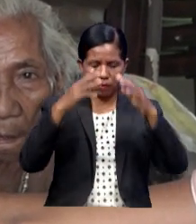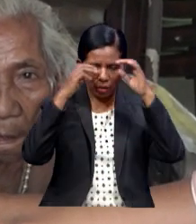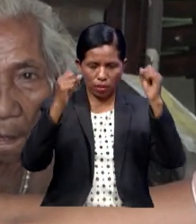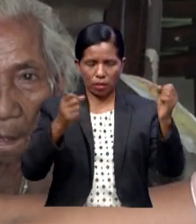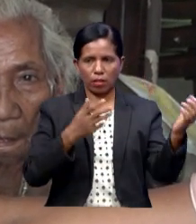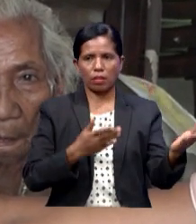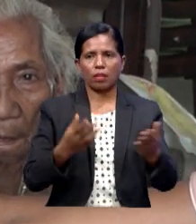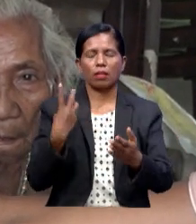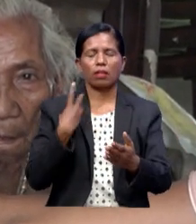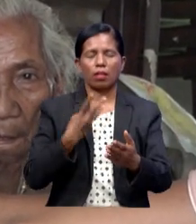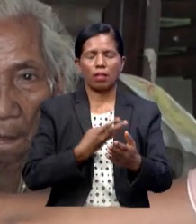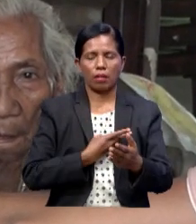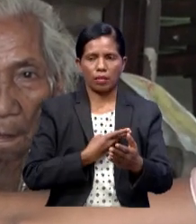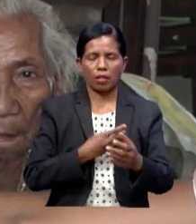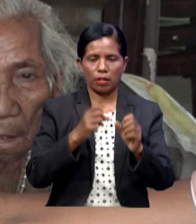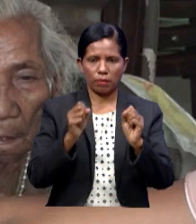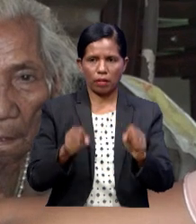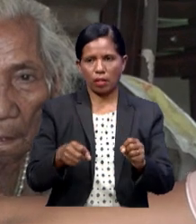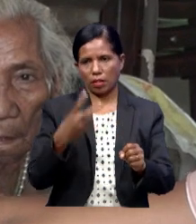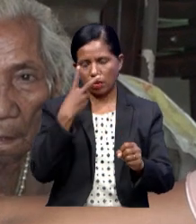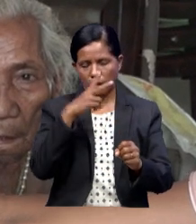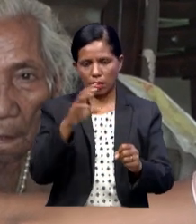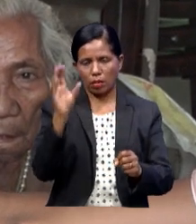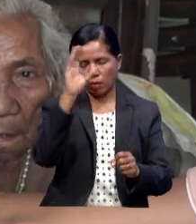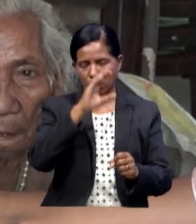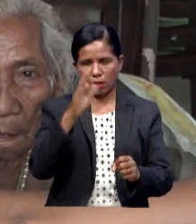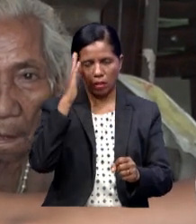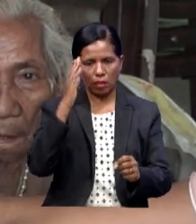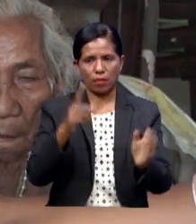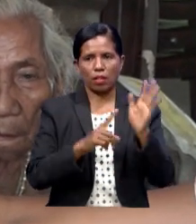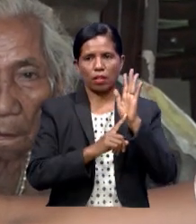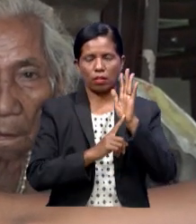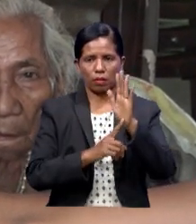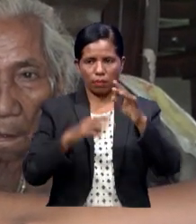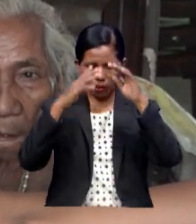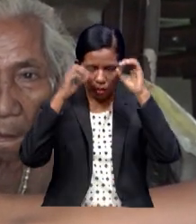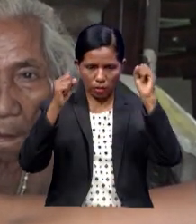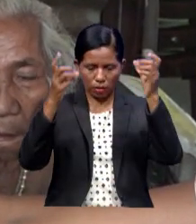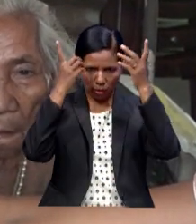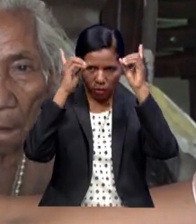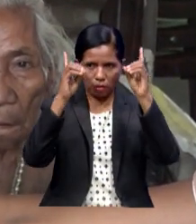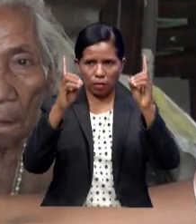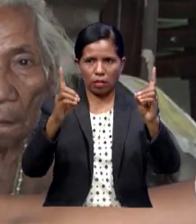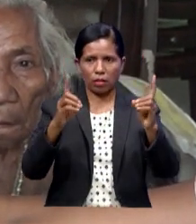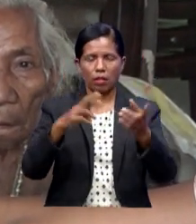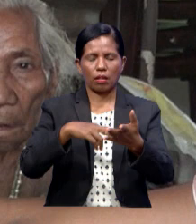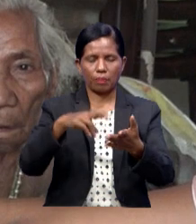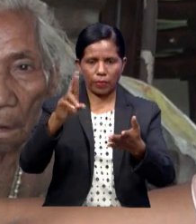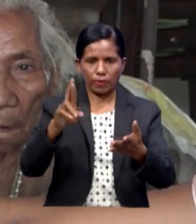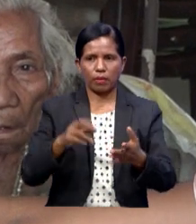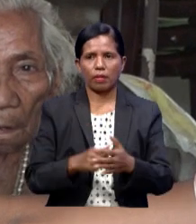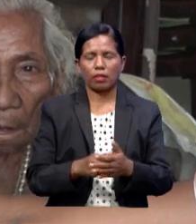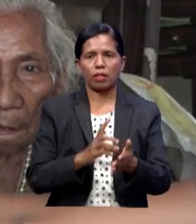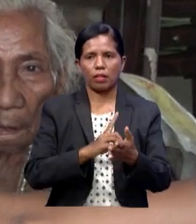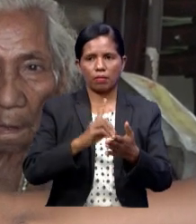orienta ba ami sociedade civil para halo identificação mutua me ato para ser seu presidente foto decisão aprova queras e a